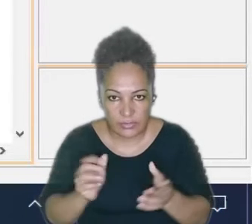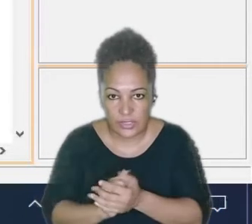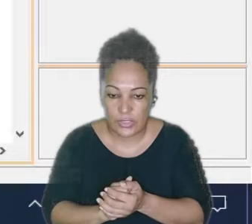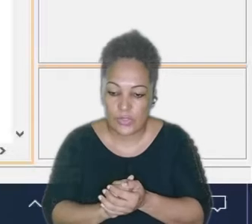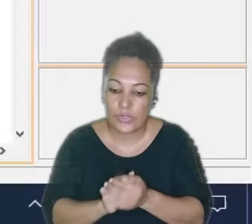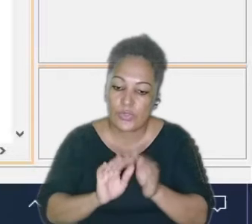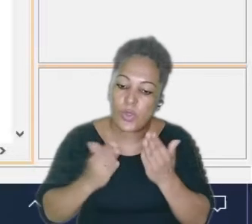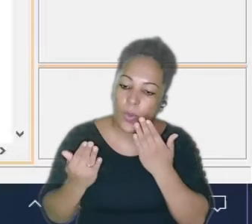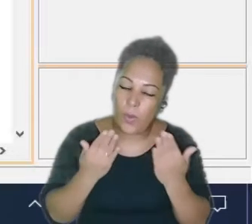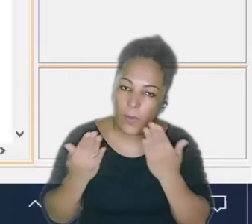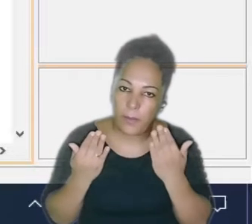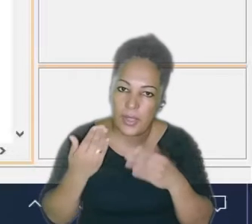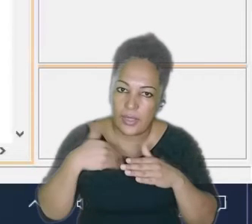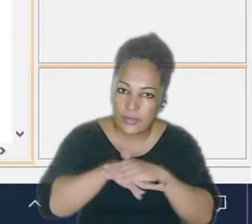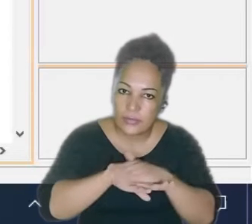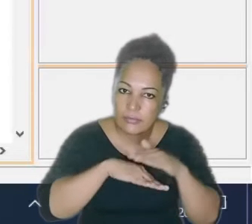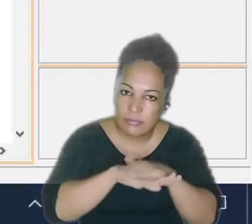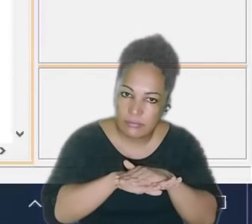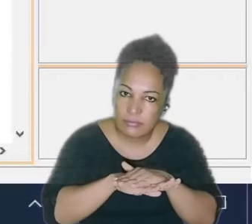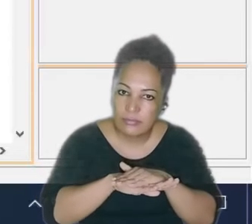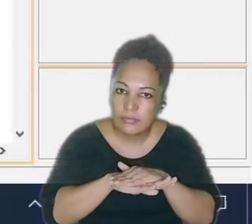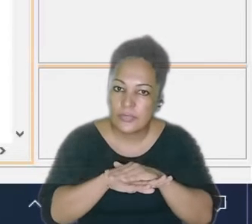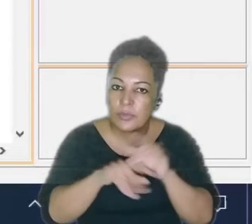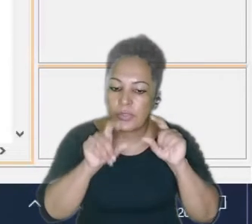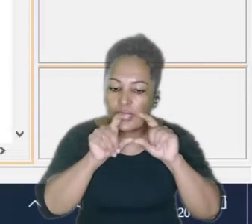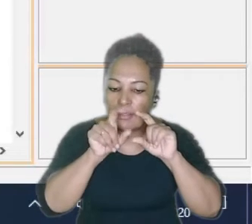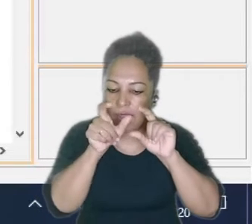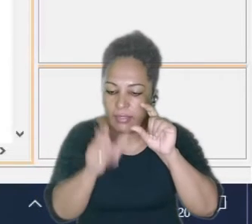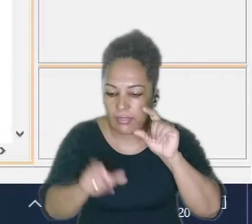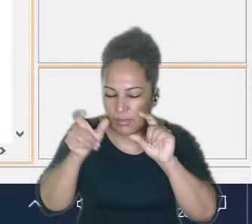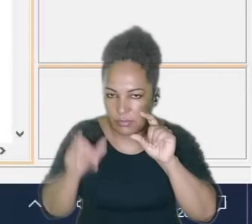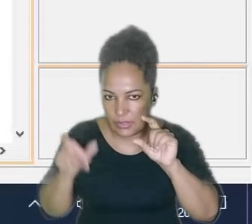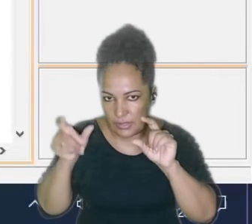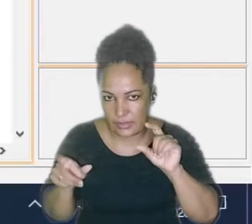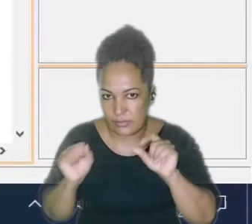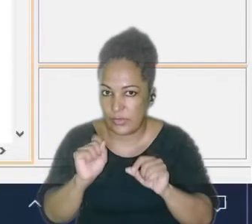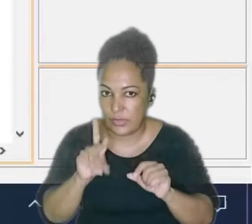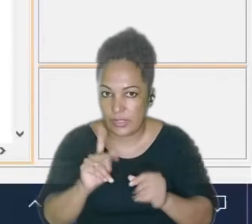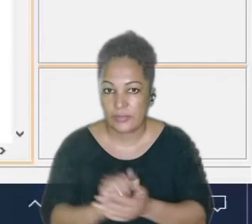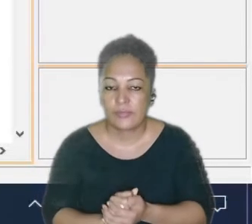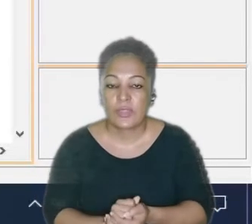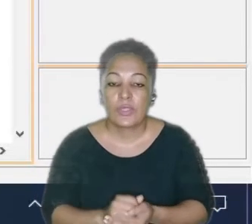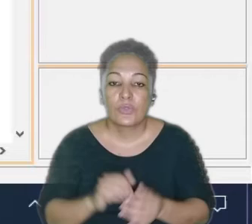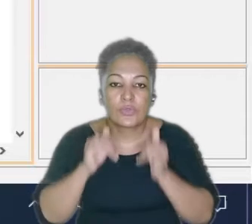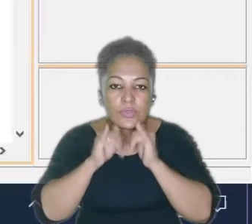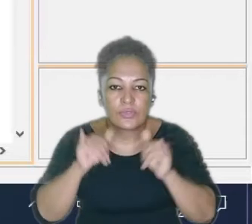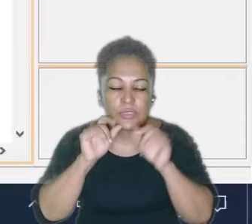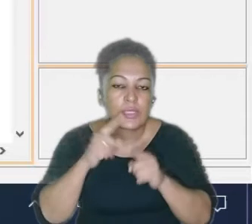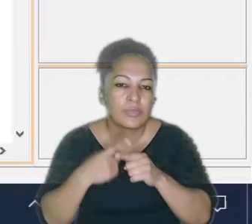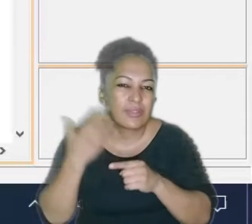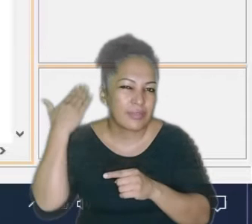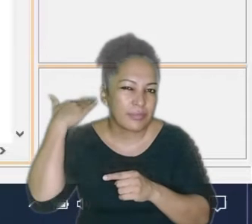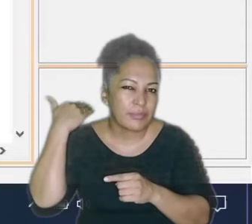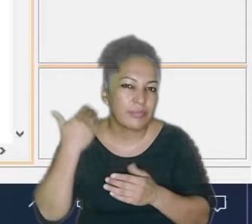logo eu apenas relaciono as duas. Eu não crio um atributo simples na tabela venda chamado passagem. Tá bom? Eu estou falando isso que lá